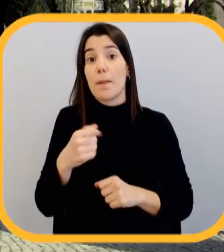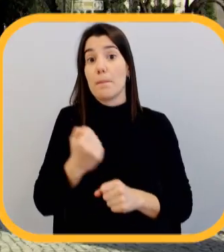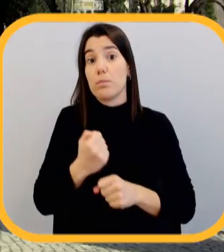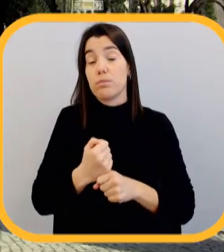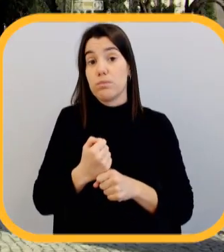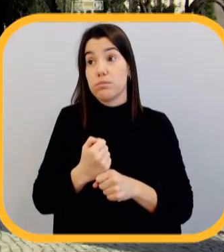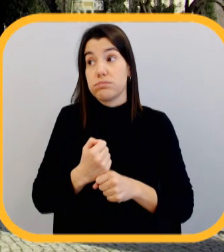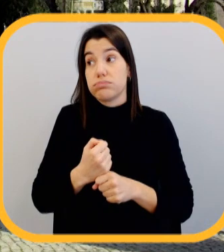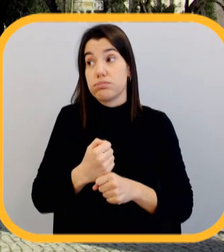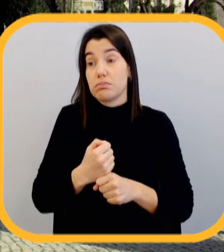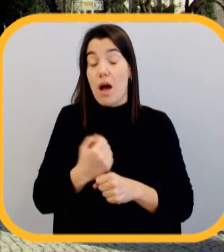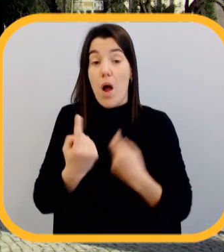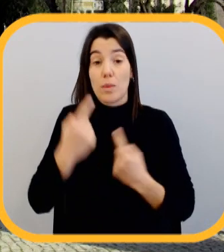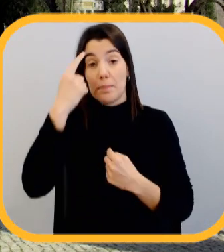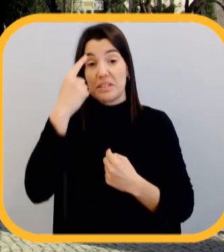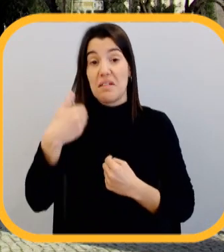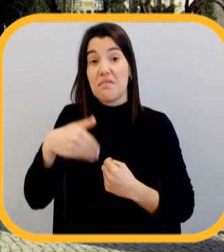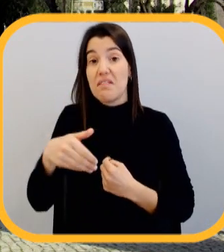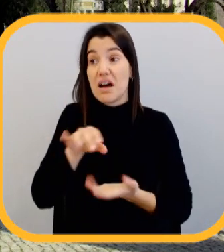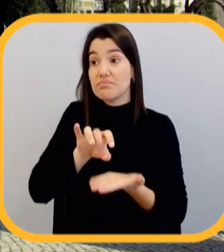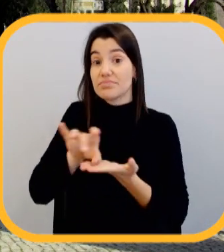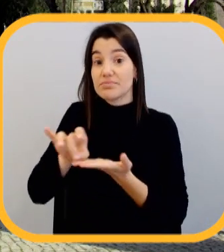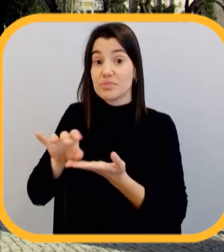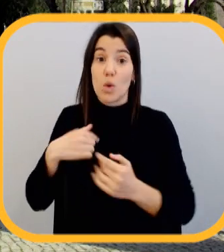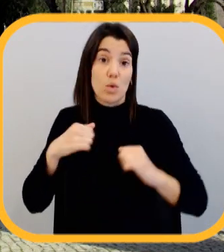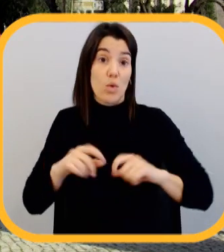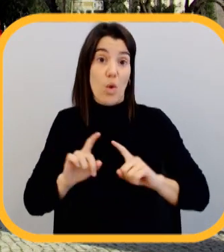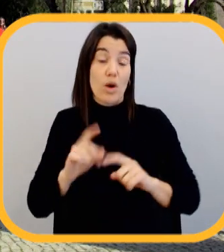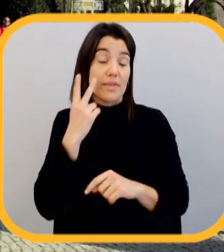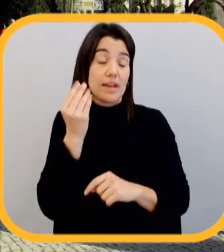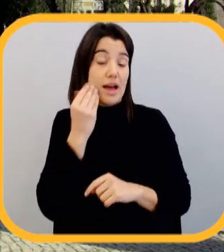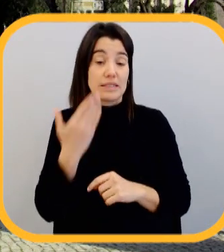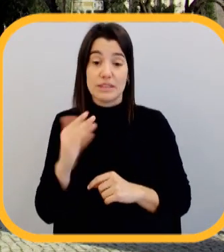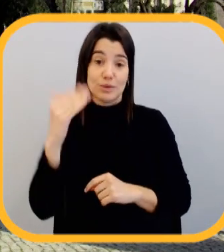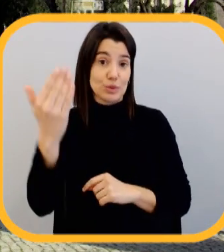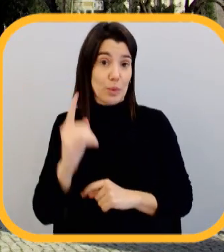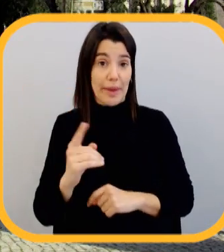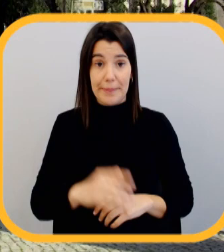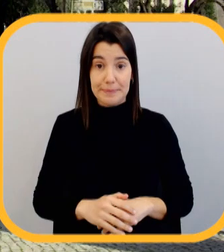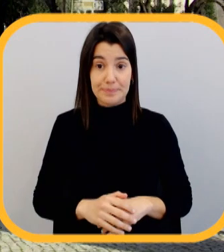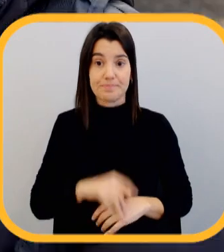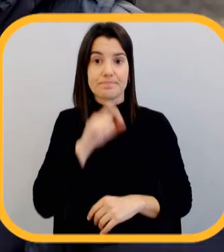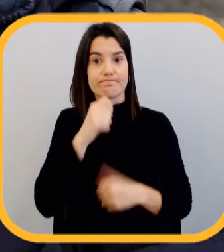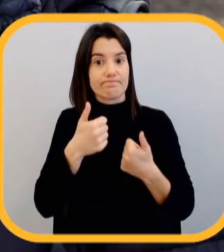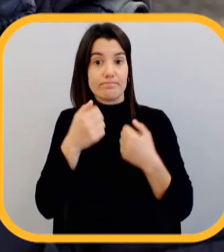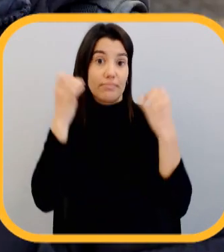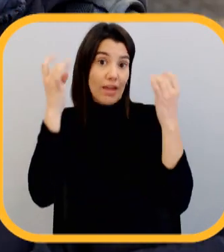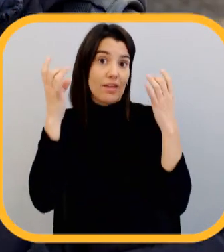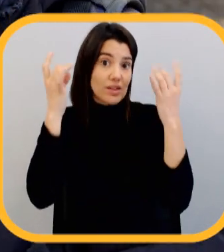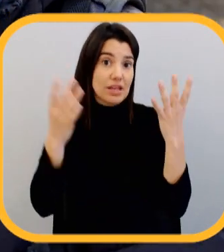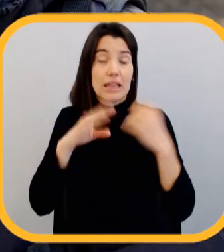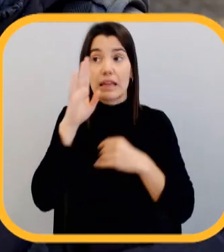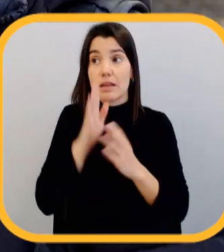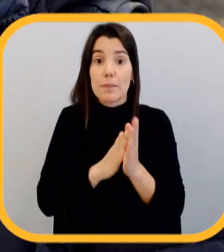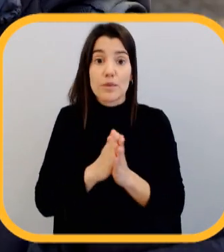haver despedimentos, não concordo muito, mas a vida é assim e o futuro vai ser este. Pode ser muito